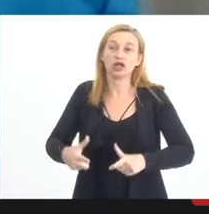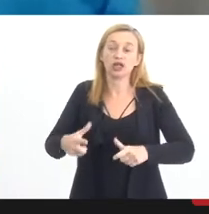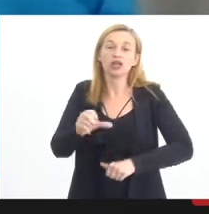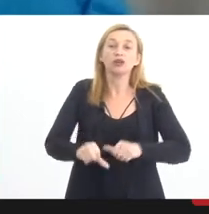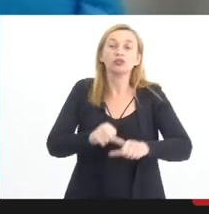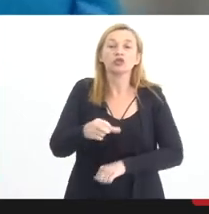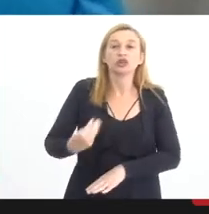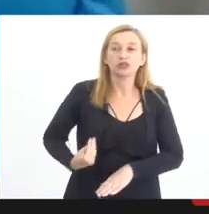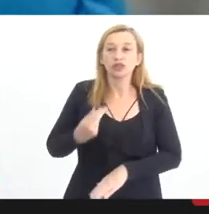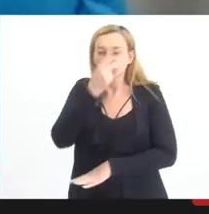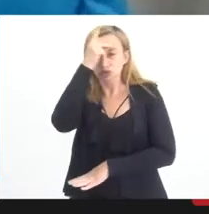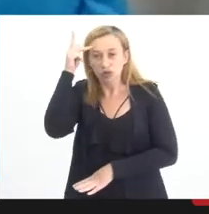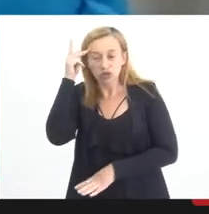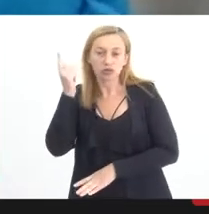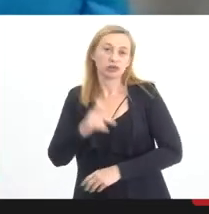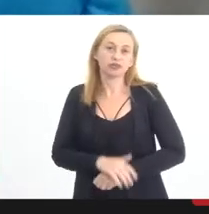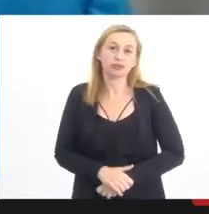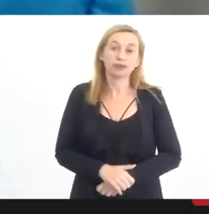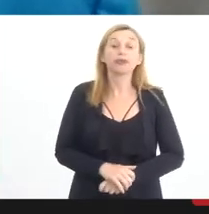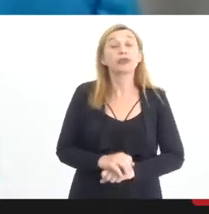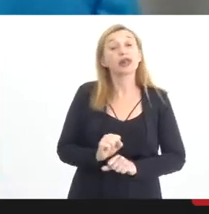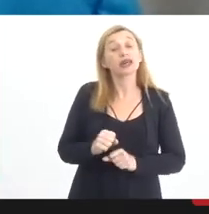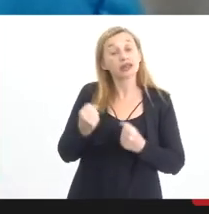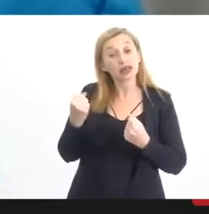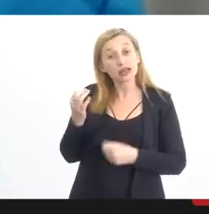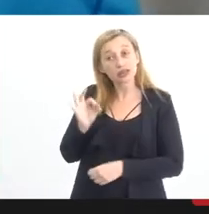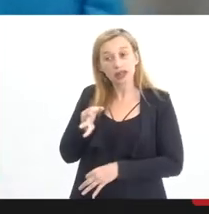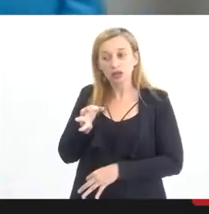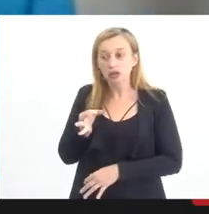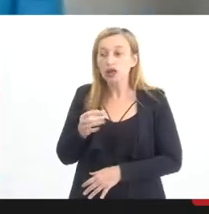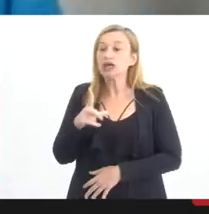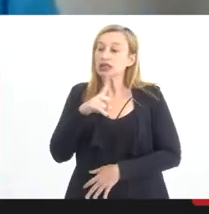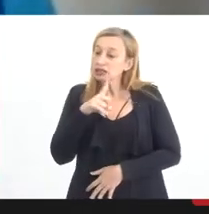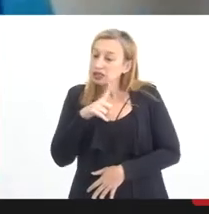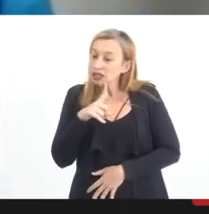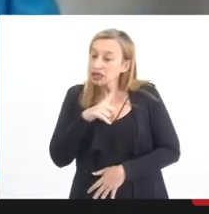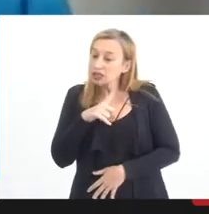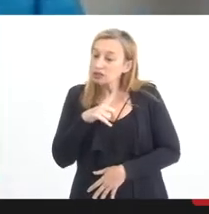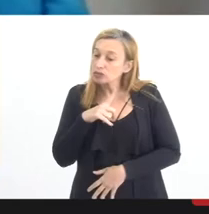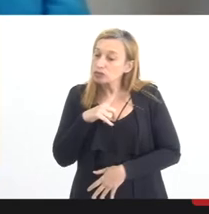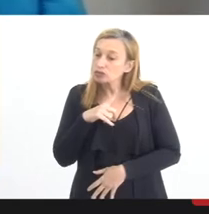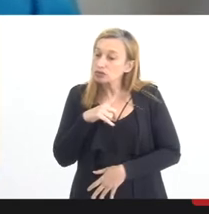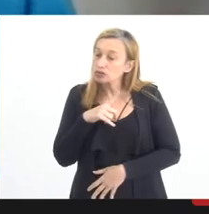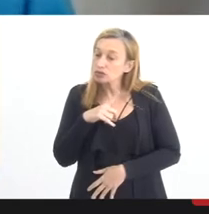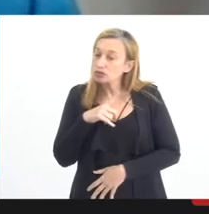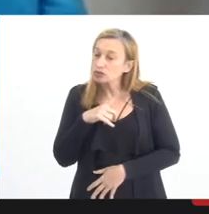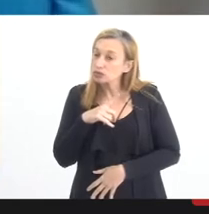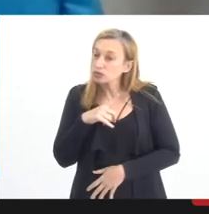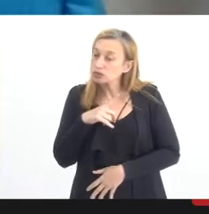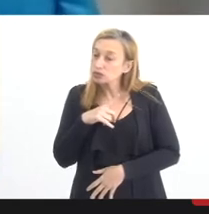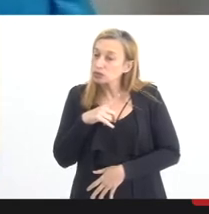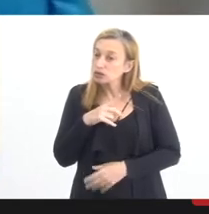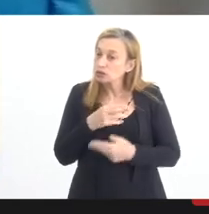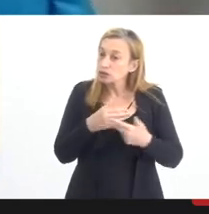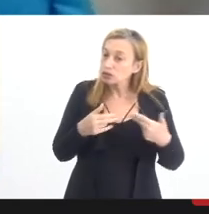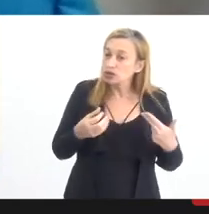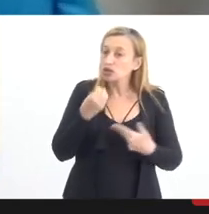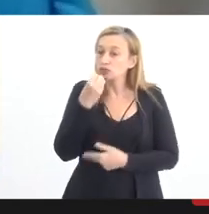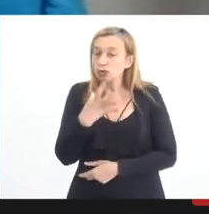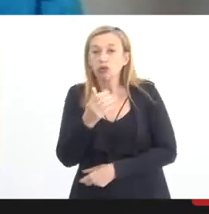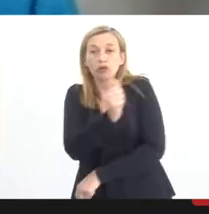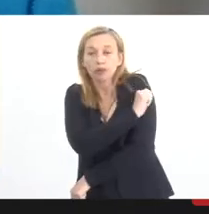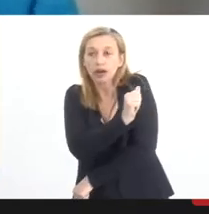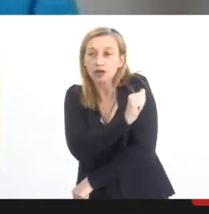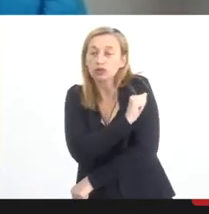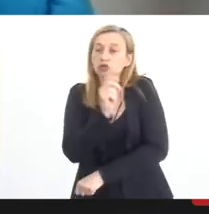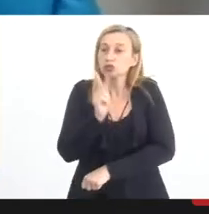vida das pessoas. É claro que teremos benefícios para alunos, professores e